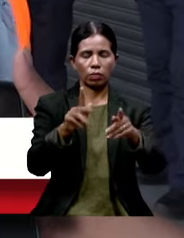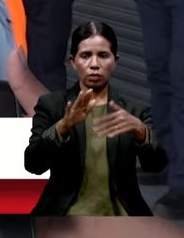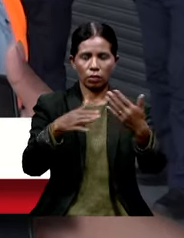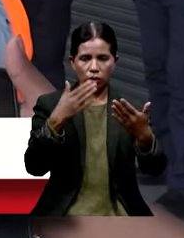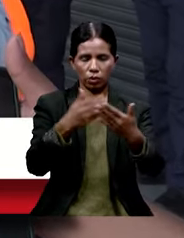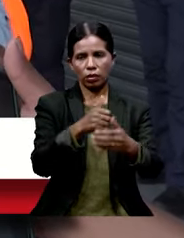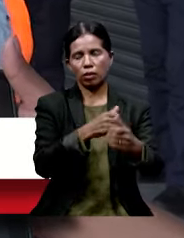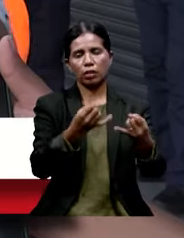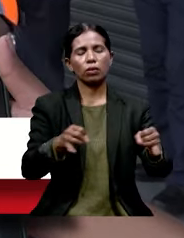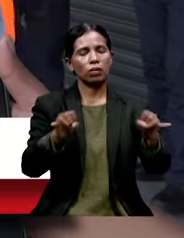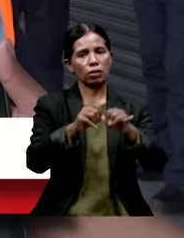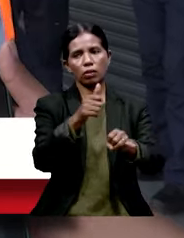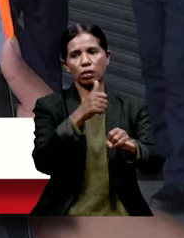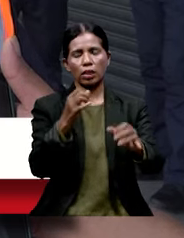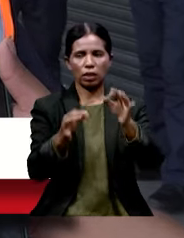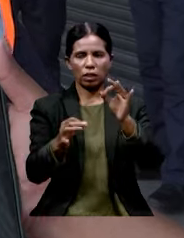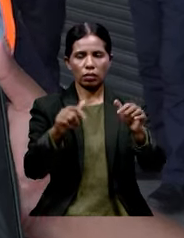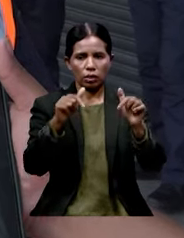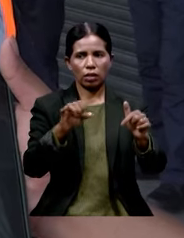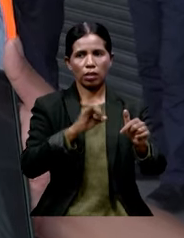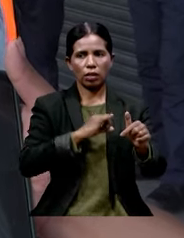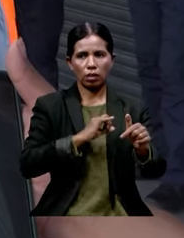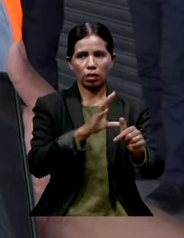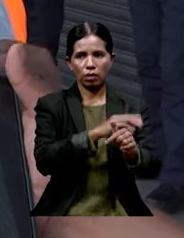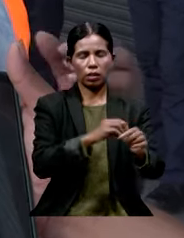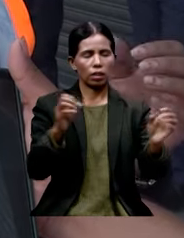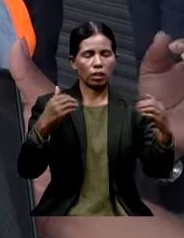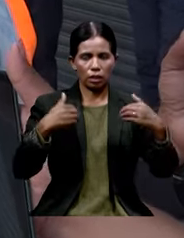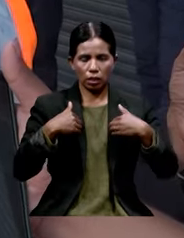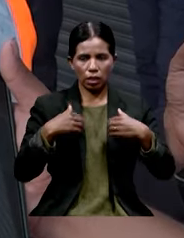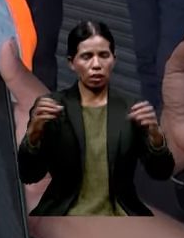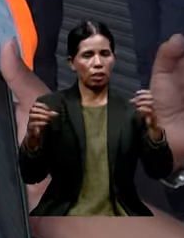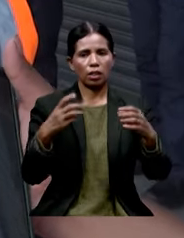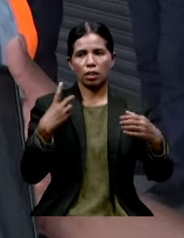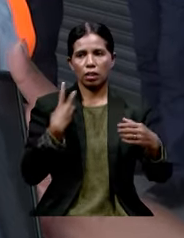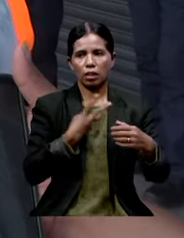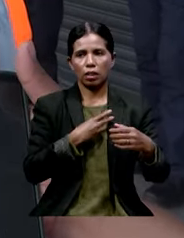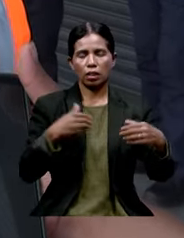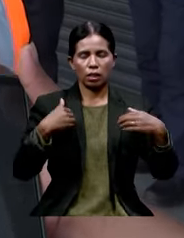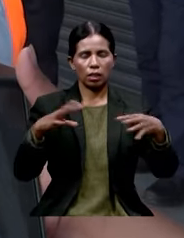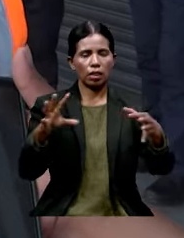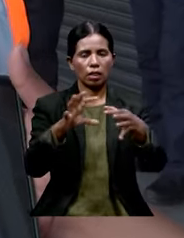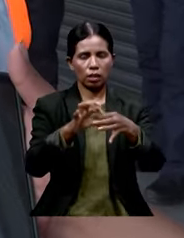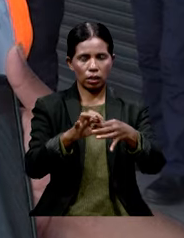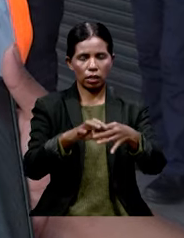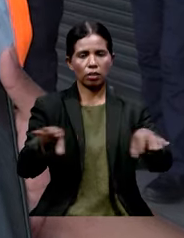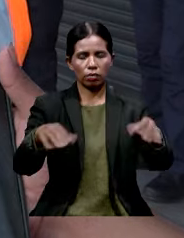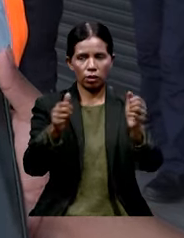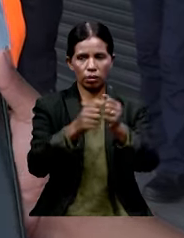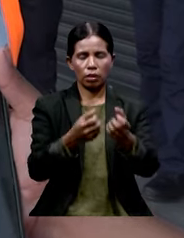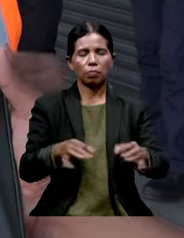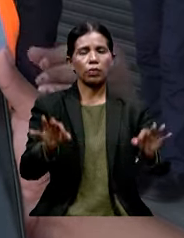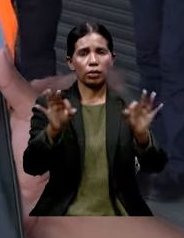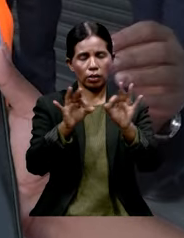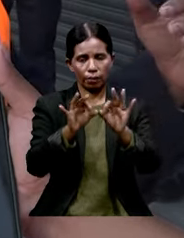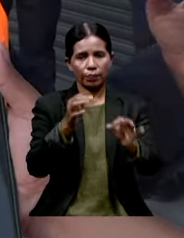insusan serselu, kune be kari gide ne hausinte ato akontese o la akontese ida ne ita ia linio korenasau, linio korenasau ne importante, entong